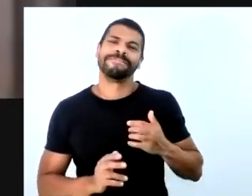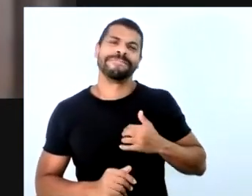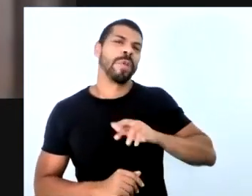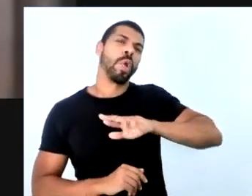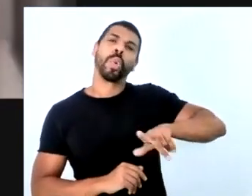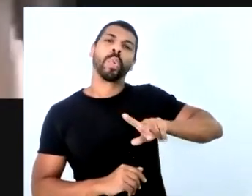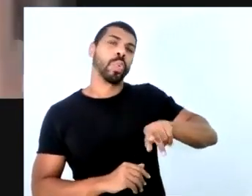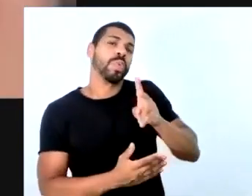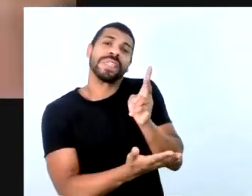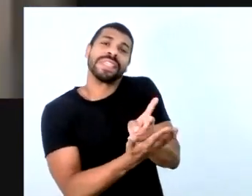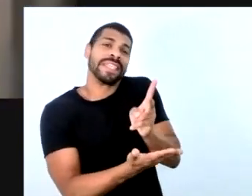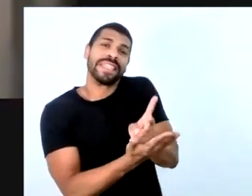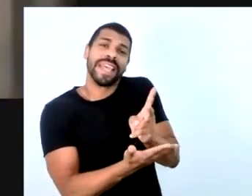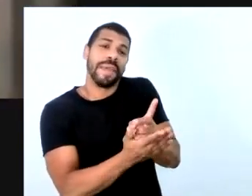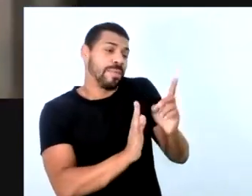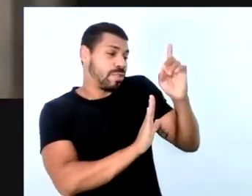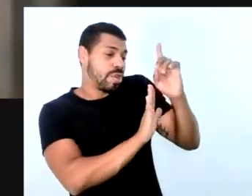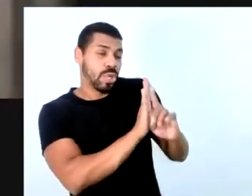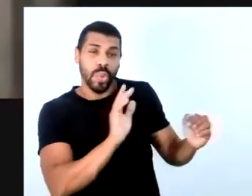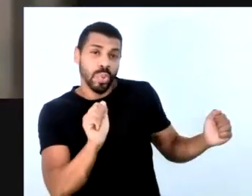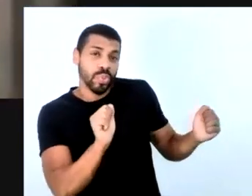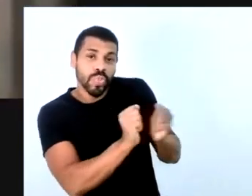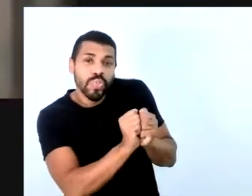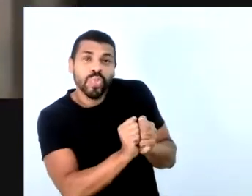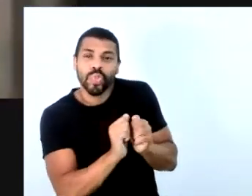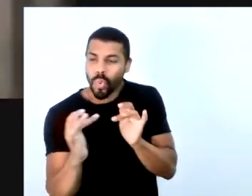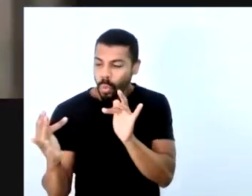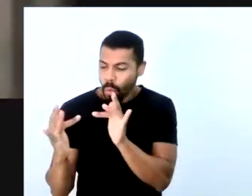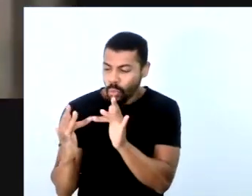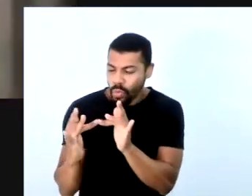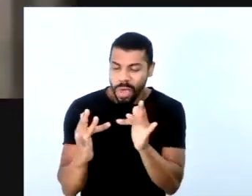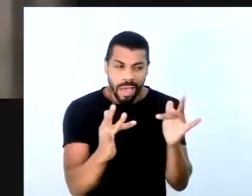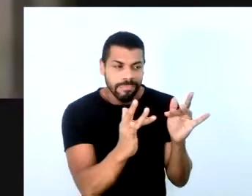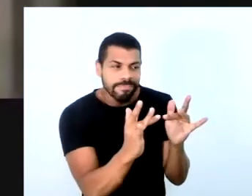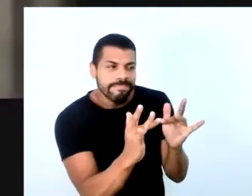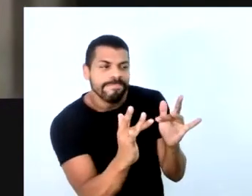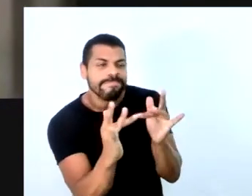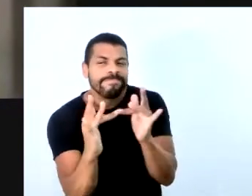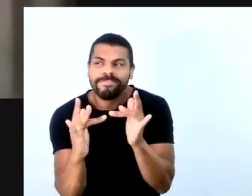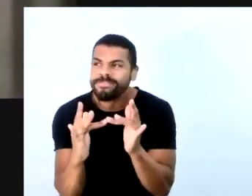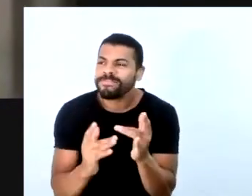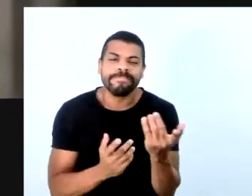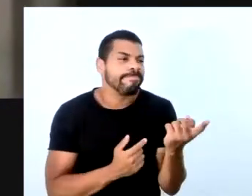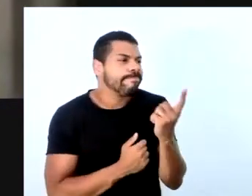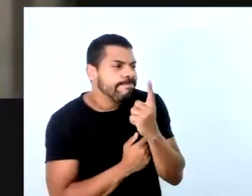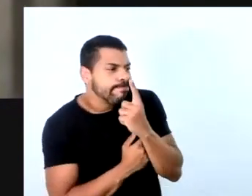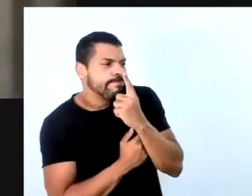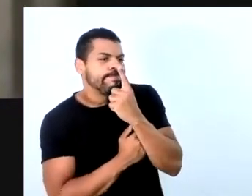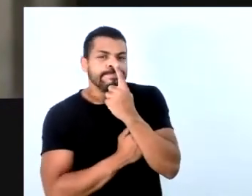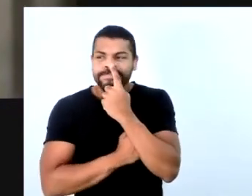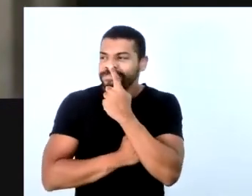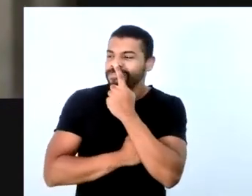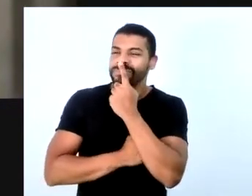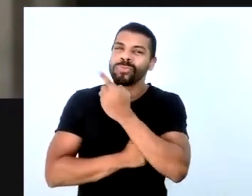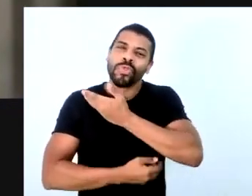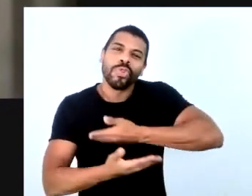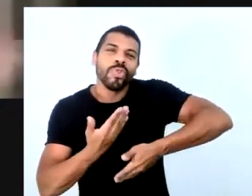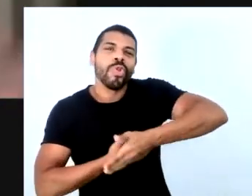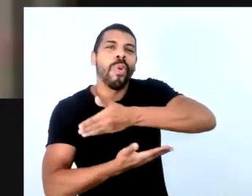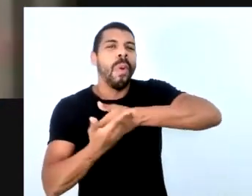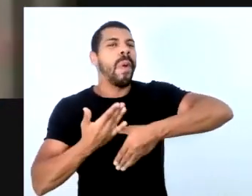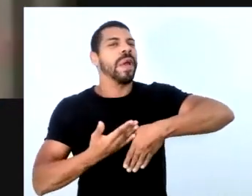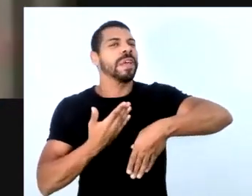mandar o corte para o diretor e ter isso, mas eu sempre trabalhei com diretores próximos, assim, pessoas que eu tenho